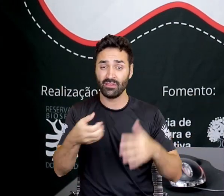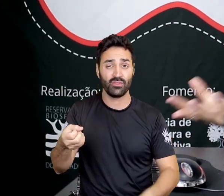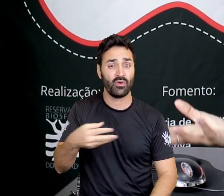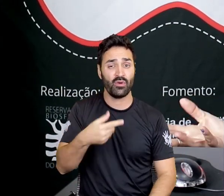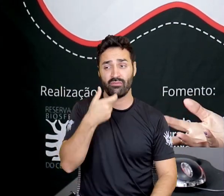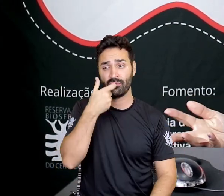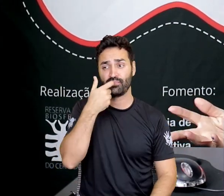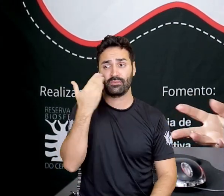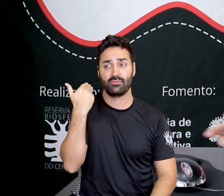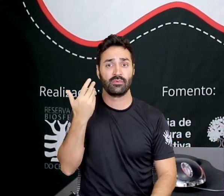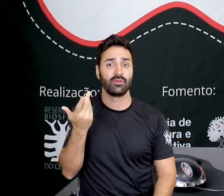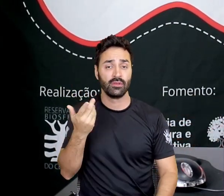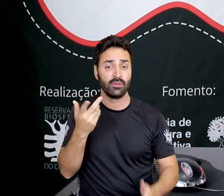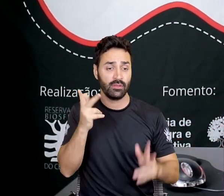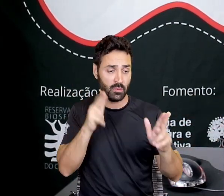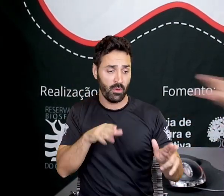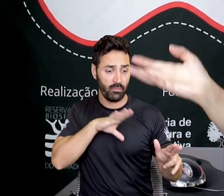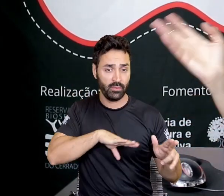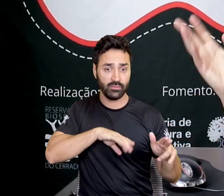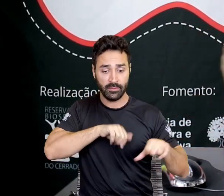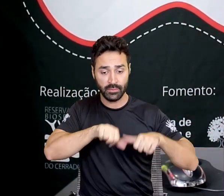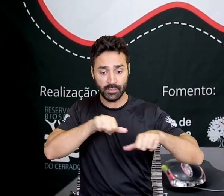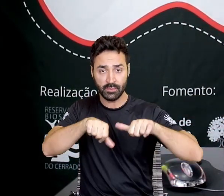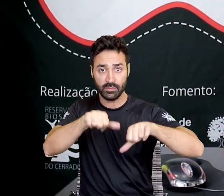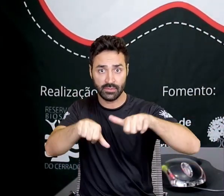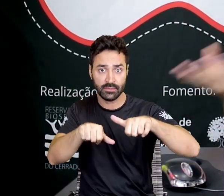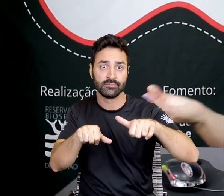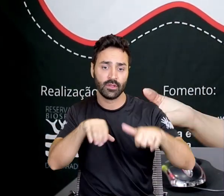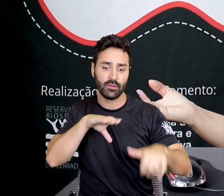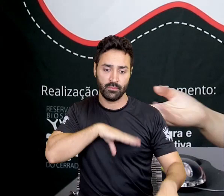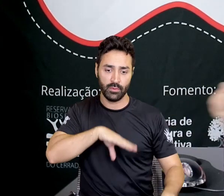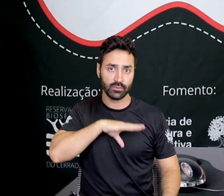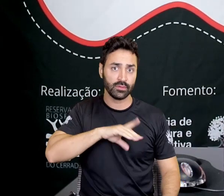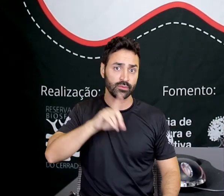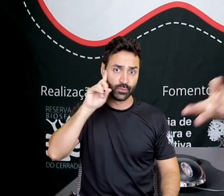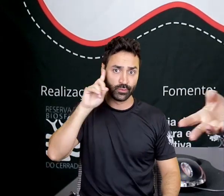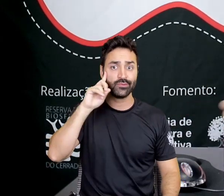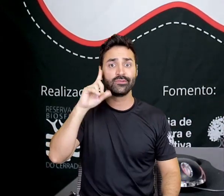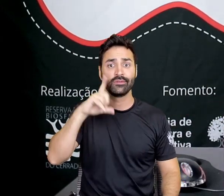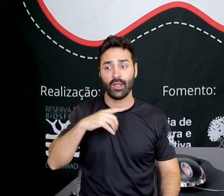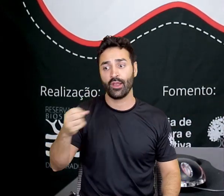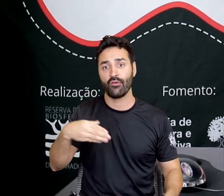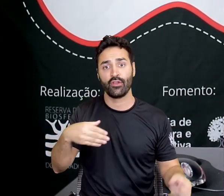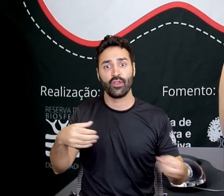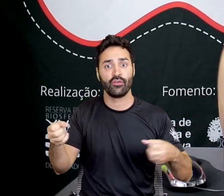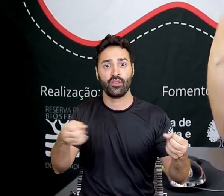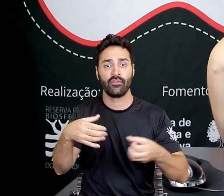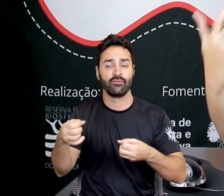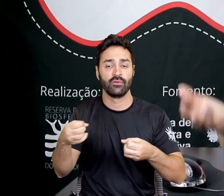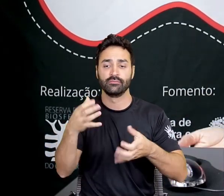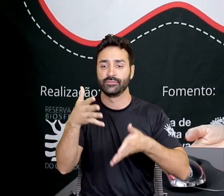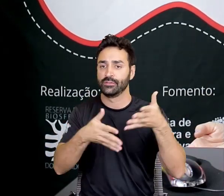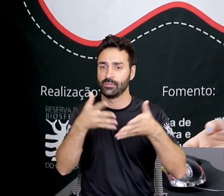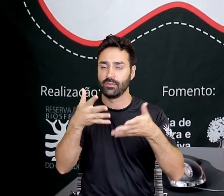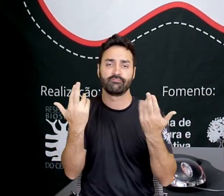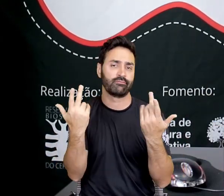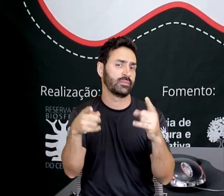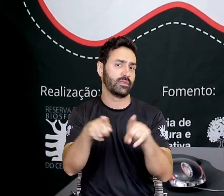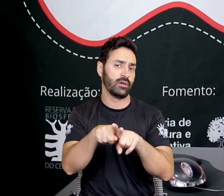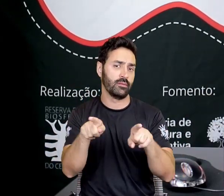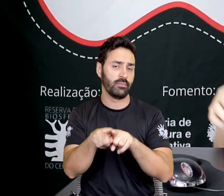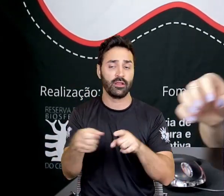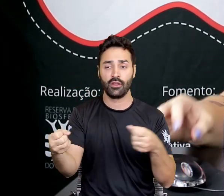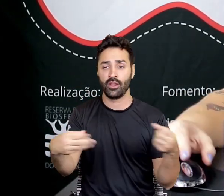ela muda todo dia, tá? O nosso português muda todo dia. Então, com a língua de sinais, essa mudança tem acontecido numa